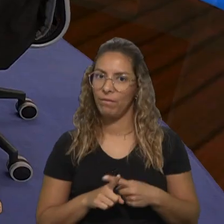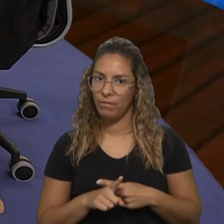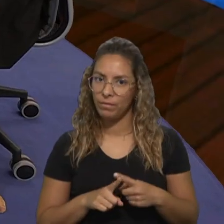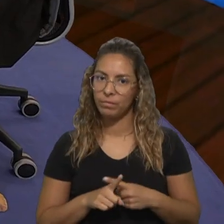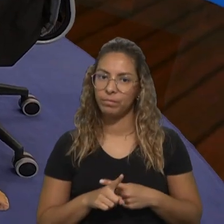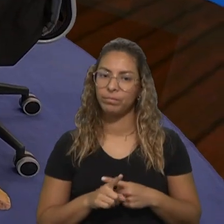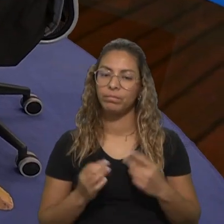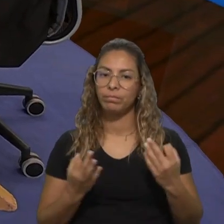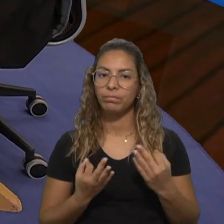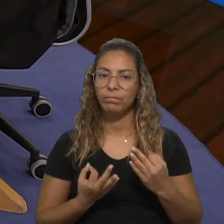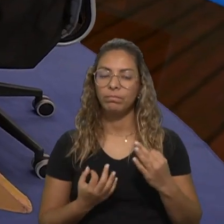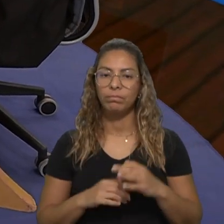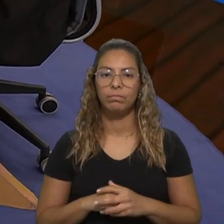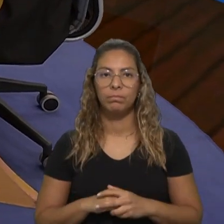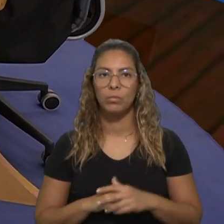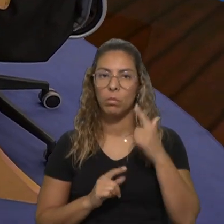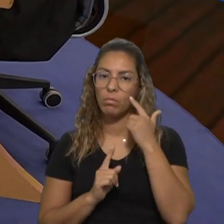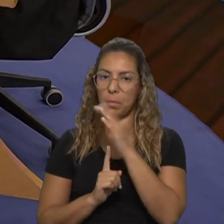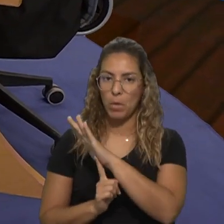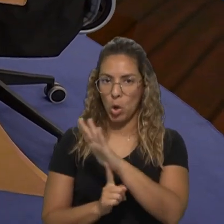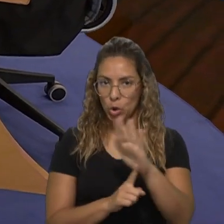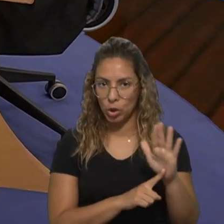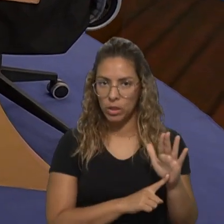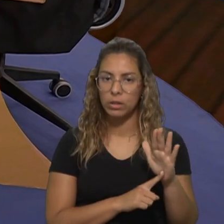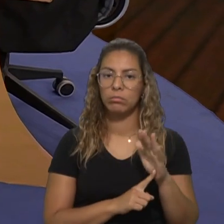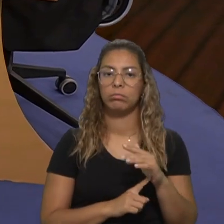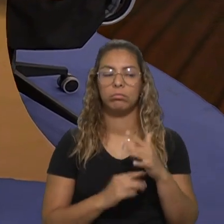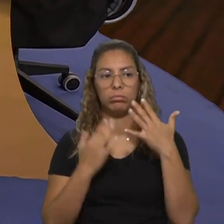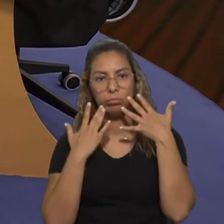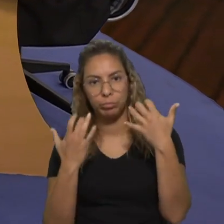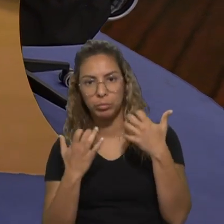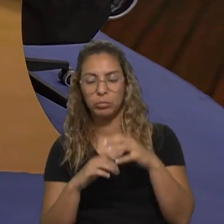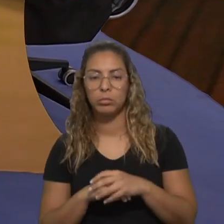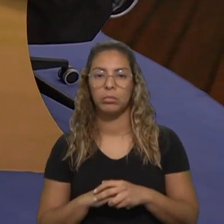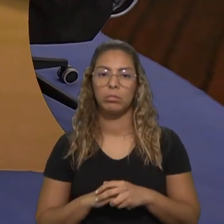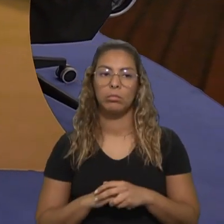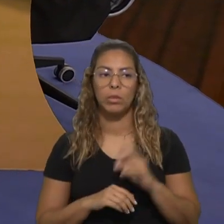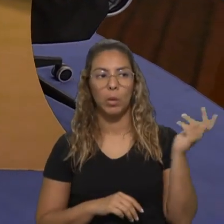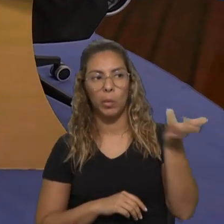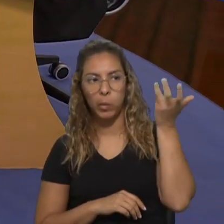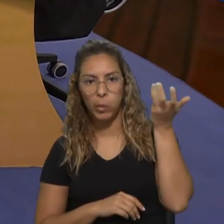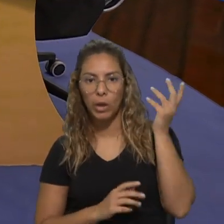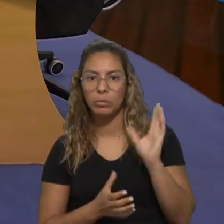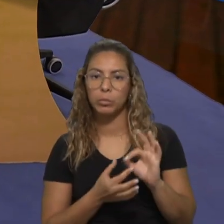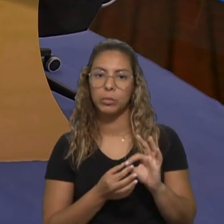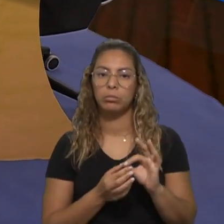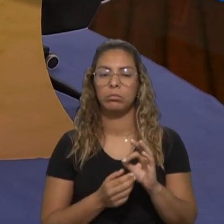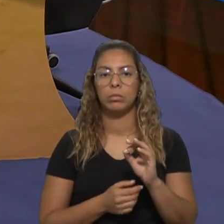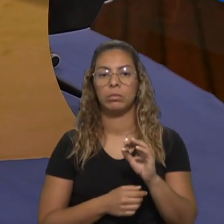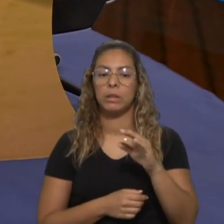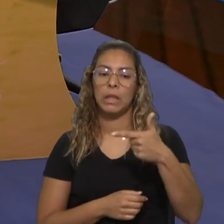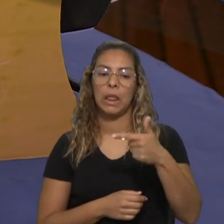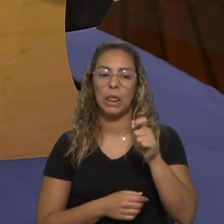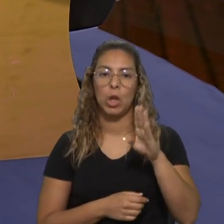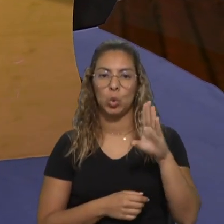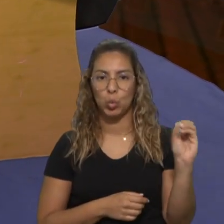é a demonstração, a evidência do património cultural e marítimo do Tejo, no que diz